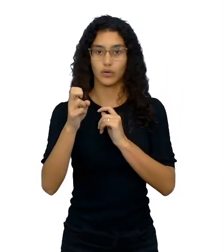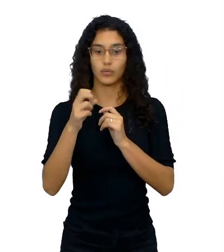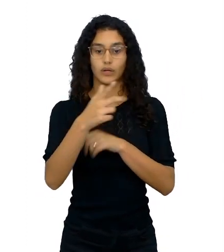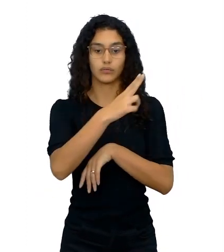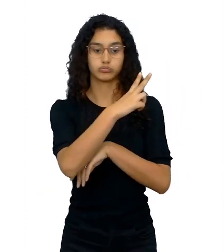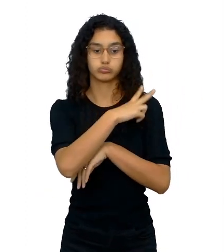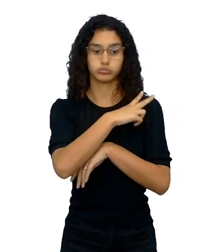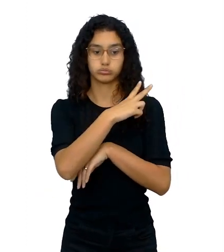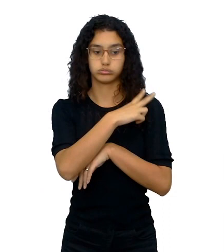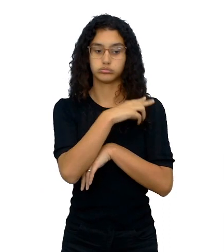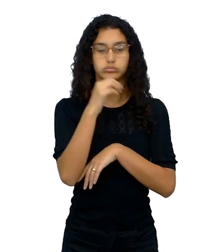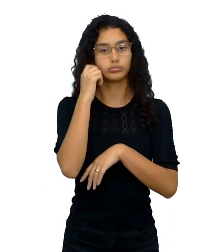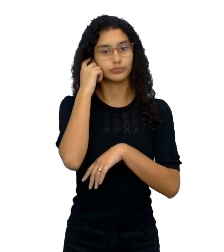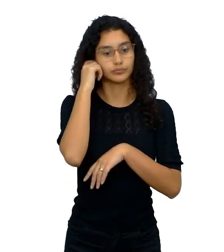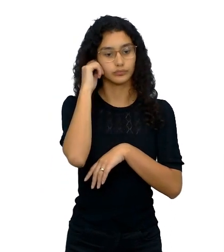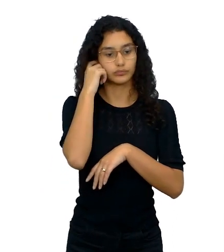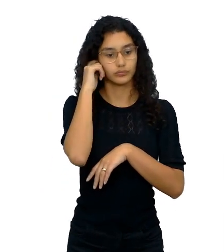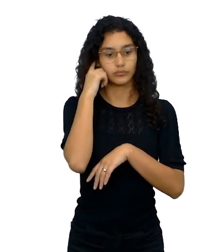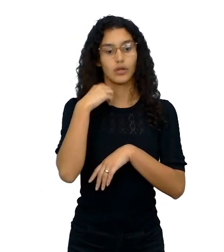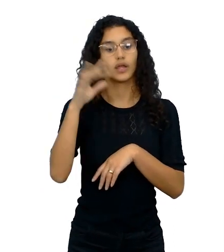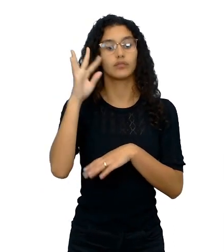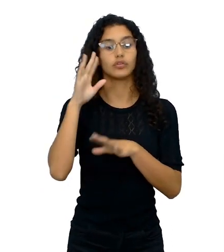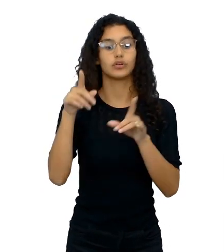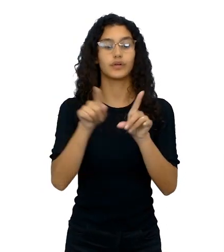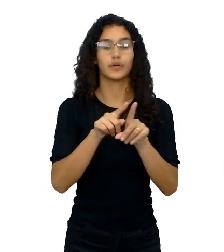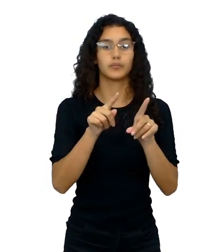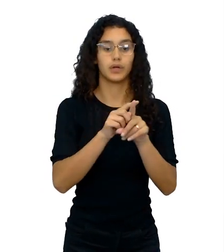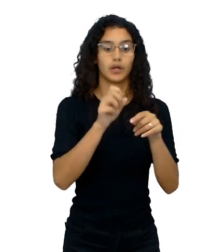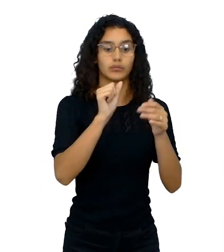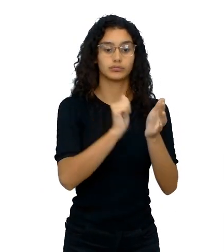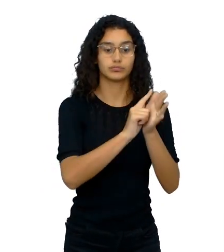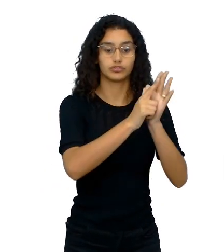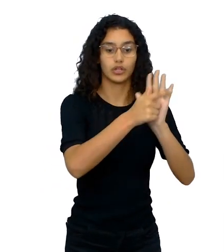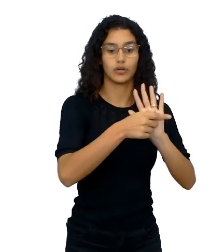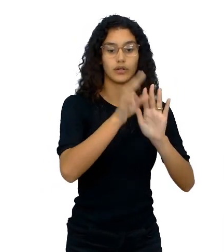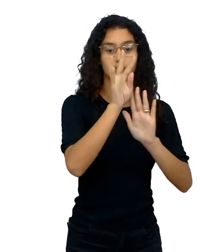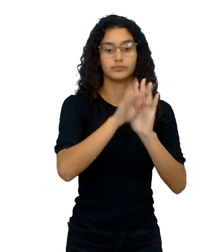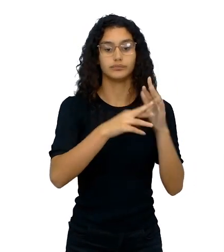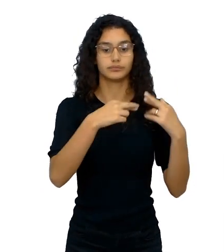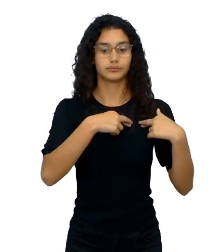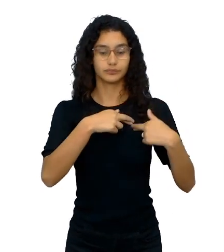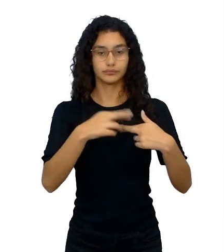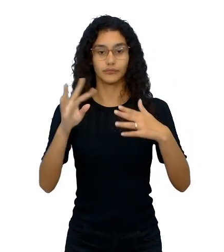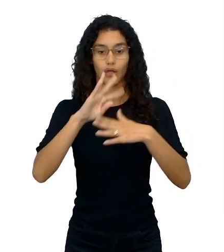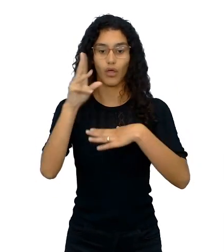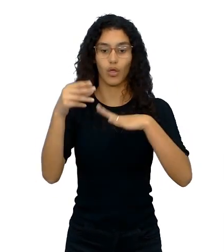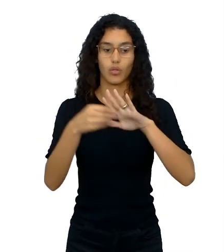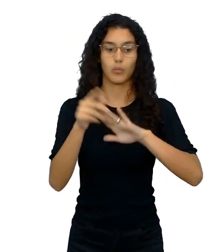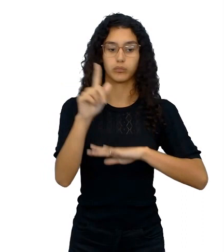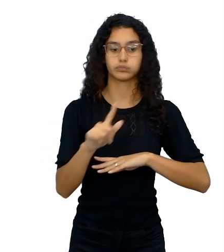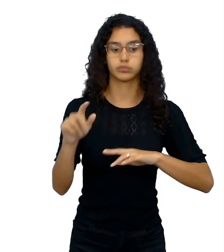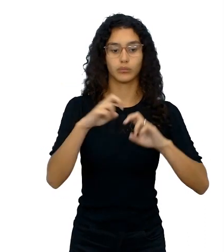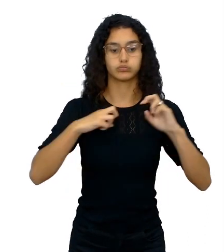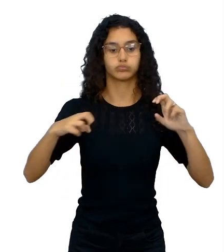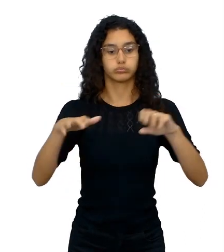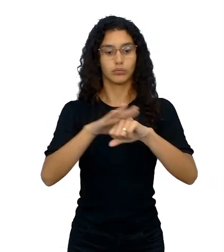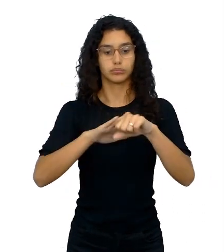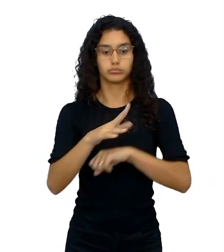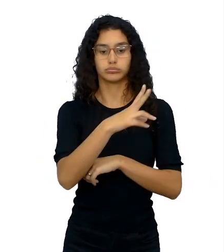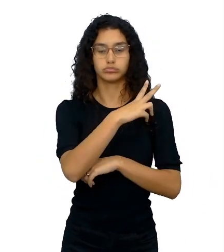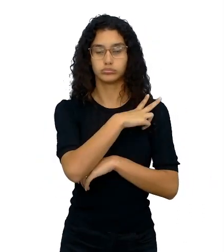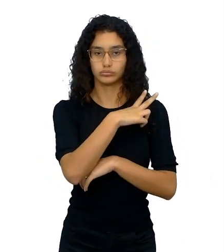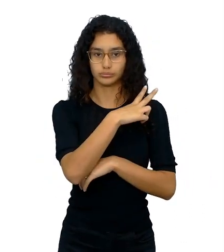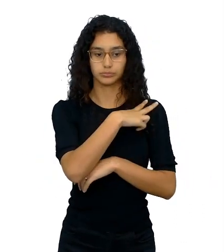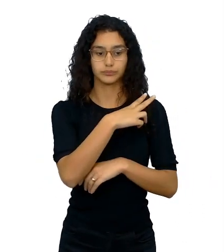segunda série do ensino médio. Vamos refletir acerca dos gêneros textuais romance, resumo e roda literária virtual,